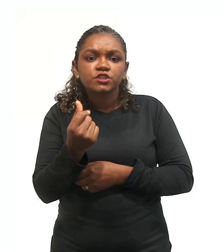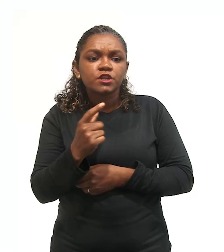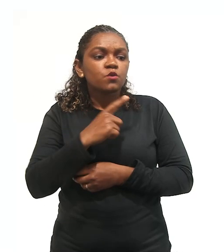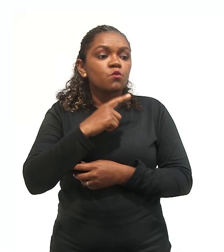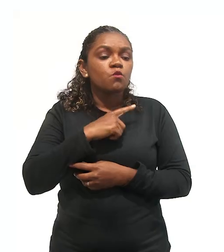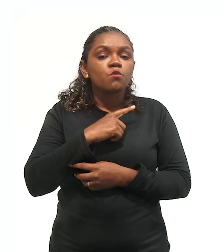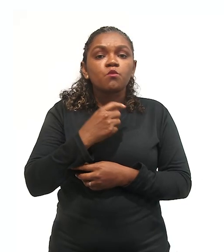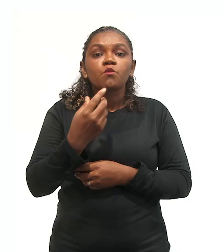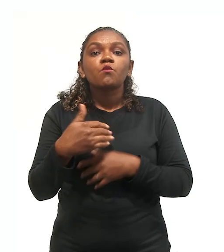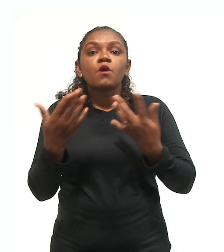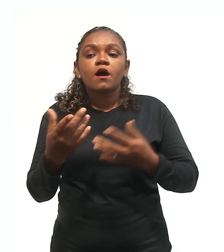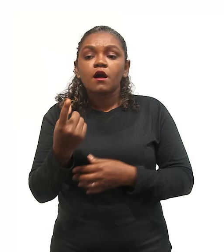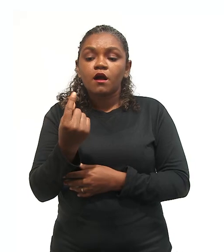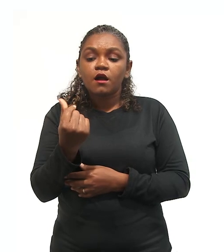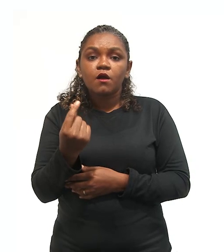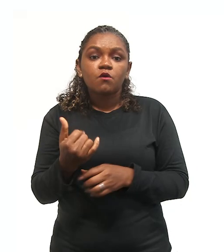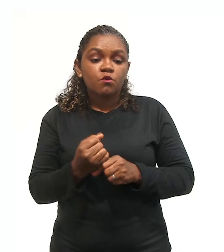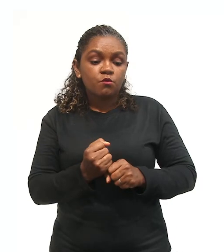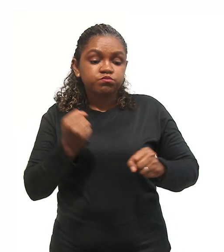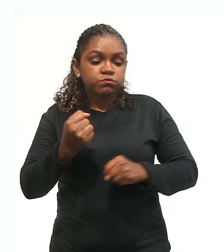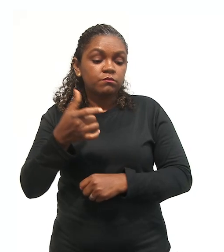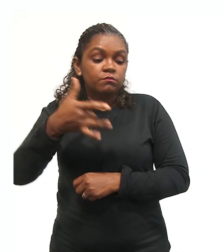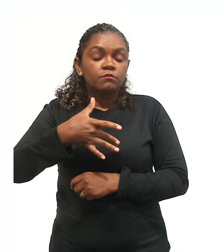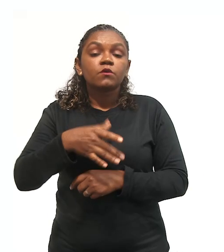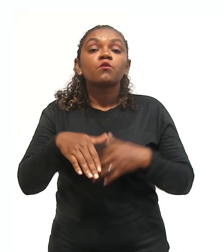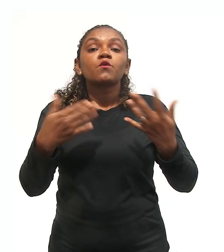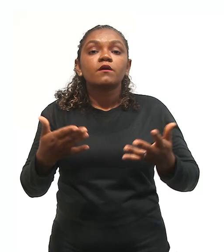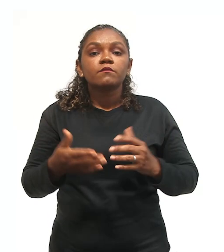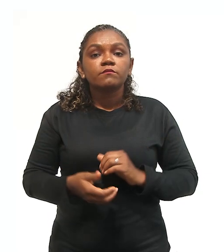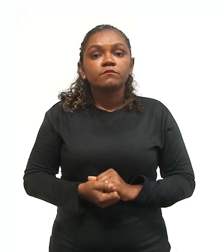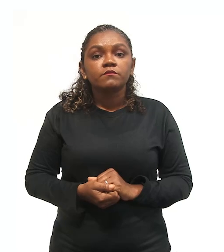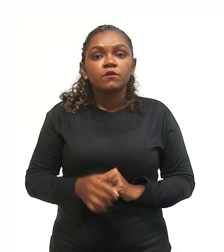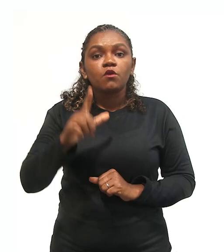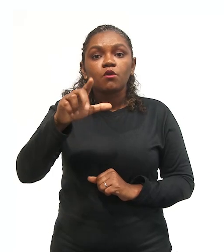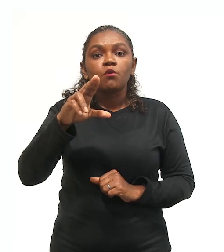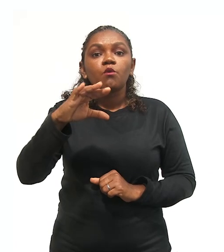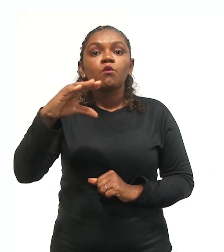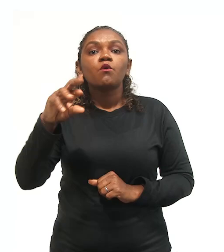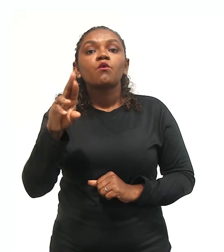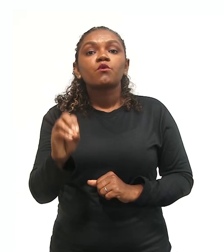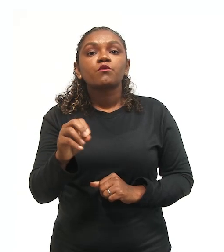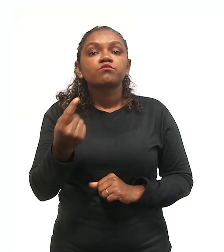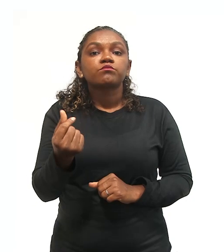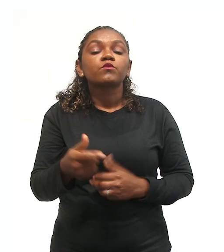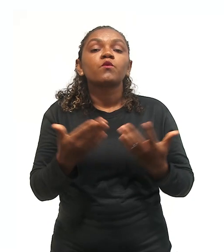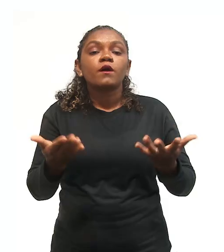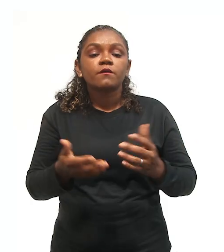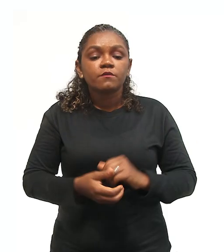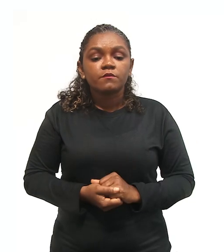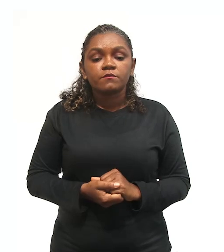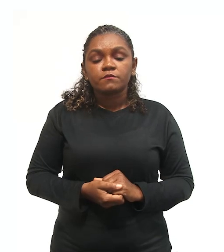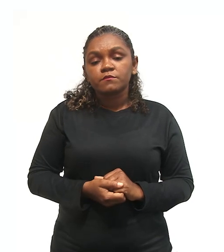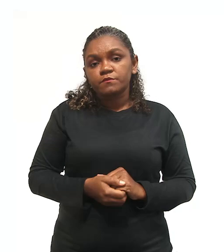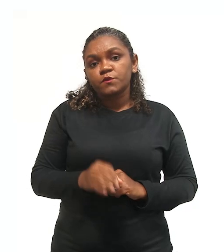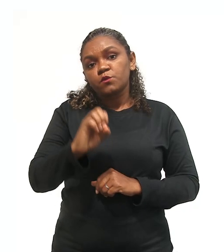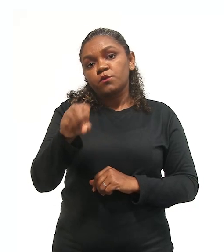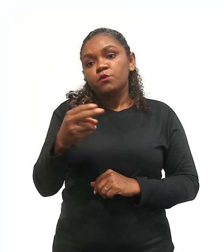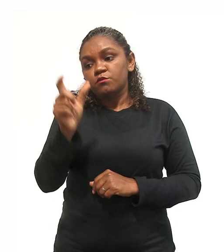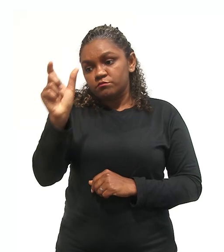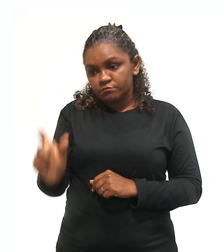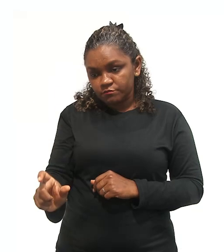sobrar de lucro. E aqui pode ser nomeado, então, como liquidante ou o sócio ou um